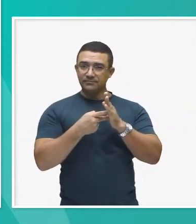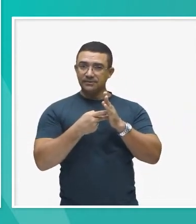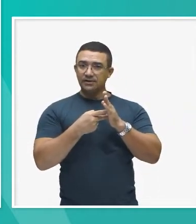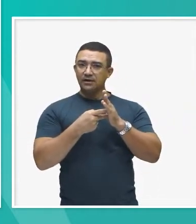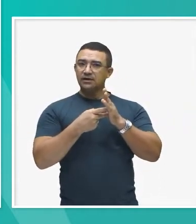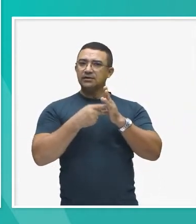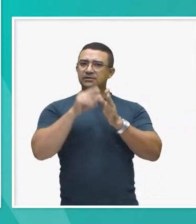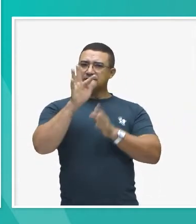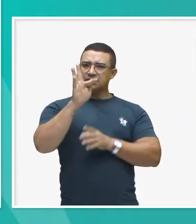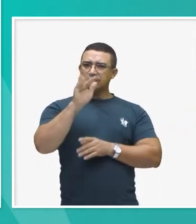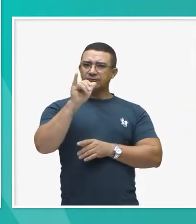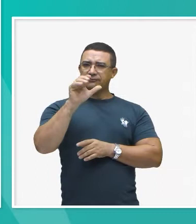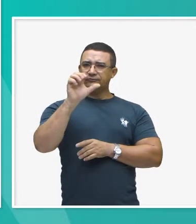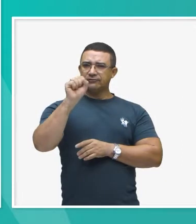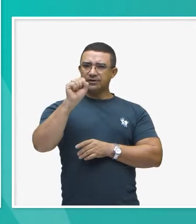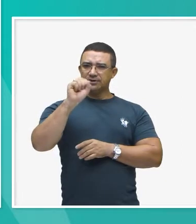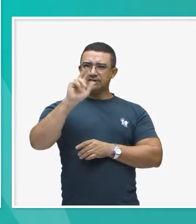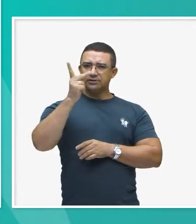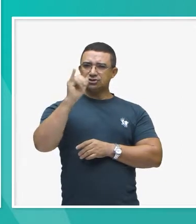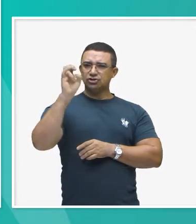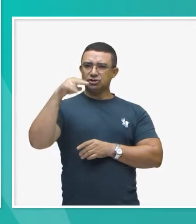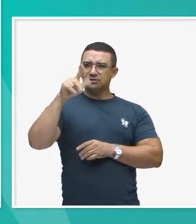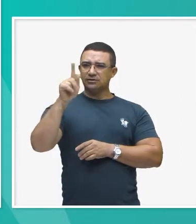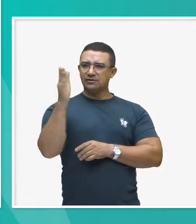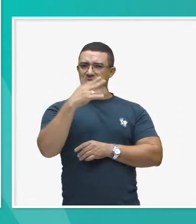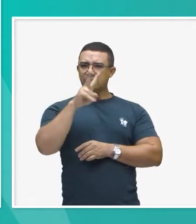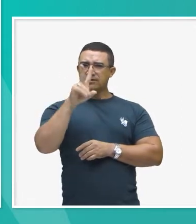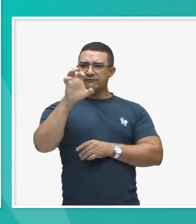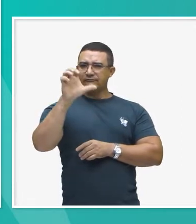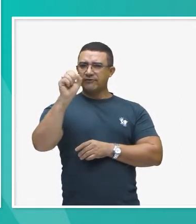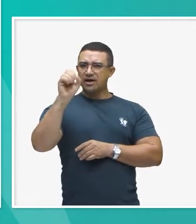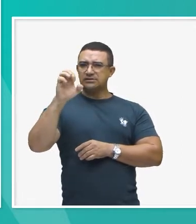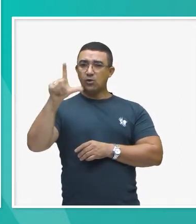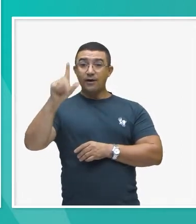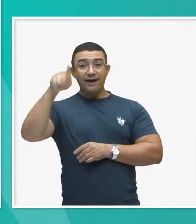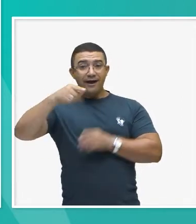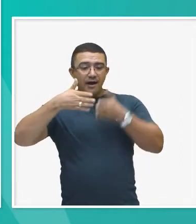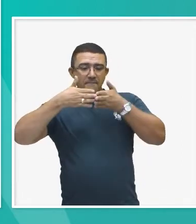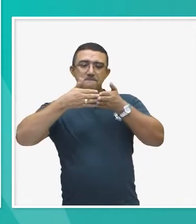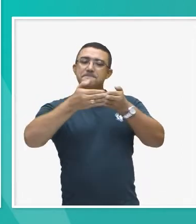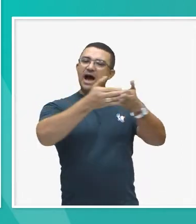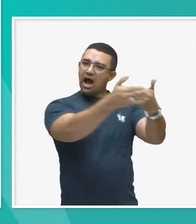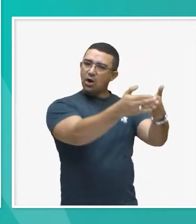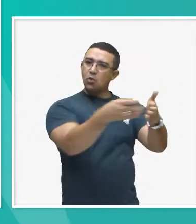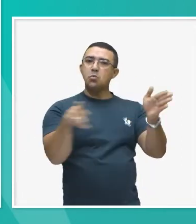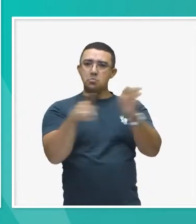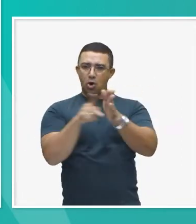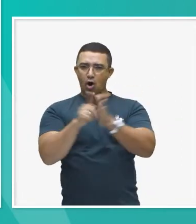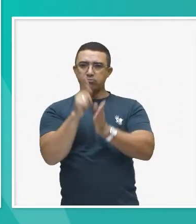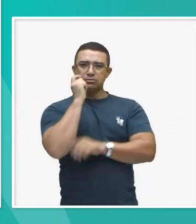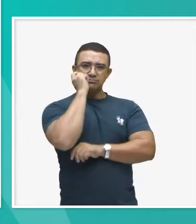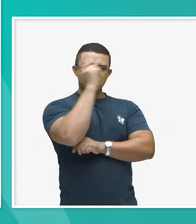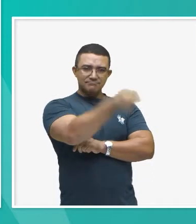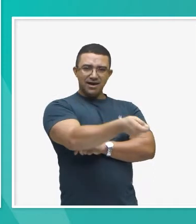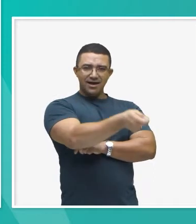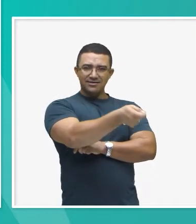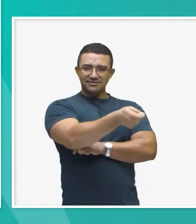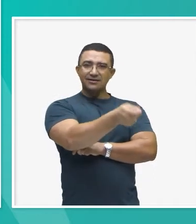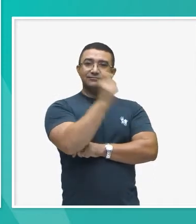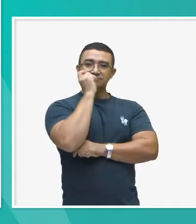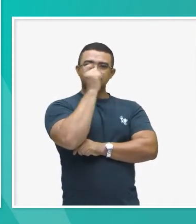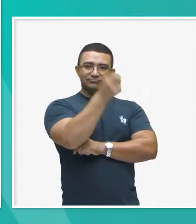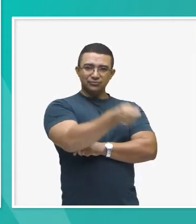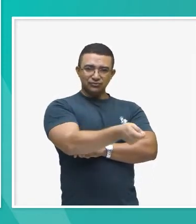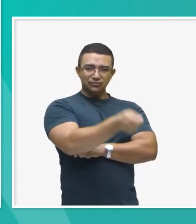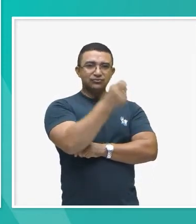significa barco pesqueiro, né? Navio de pesca ou barco pesqueiro, tá bom? Quando vocês ouvirem a expressão